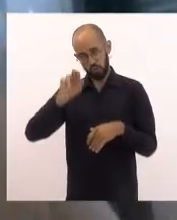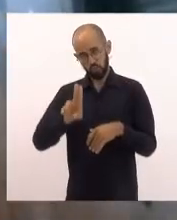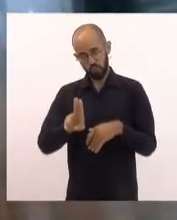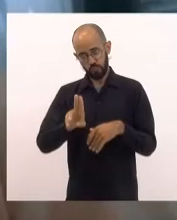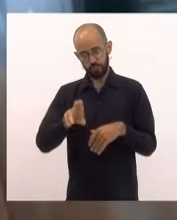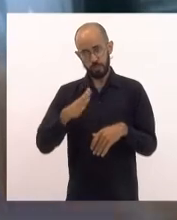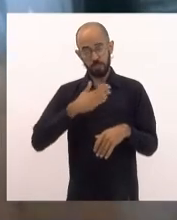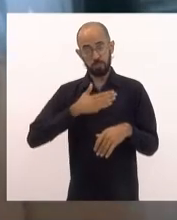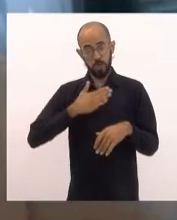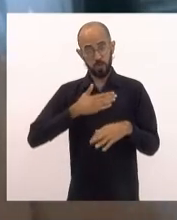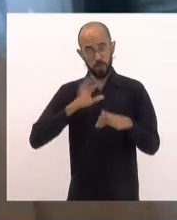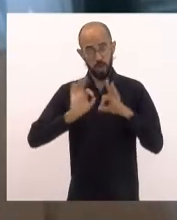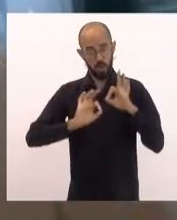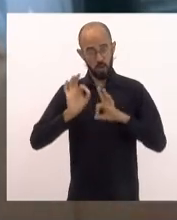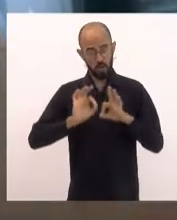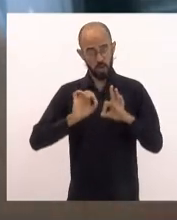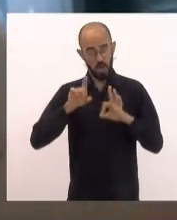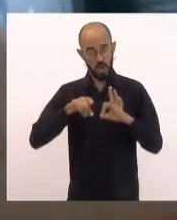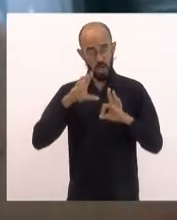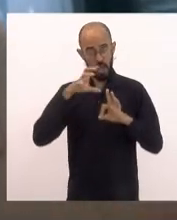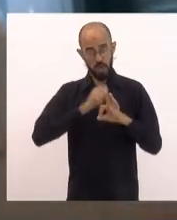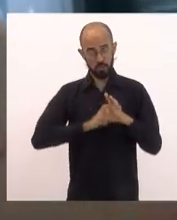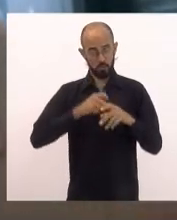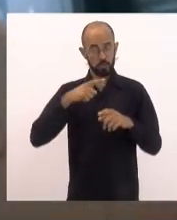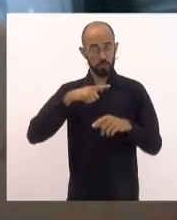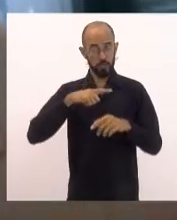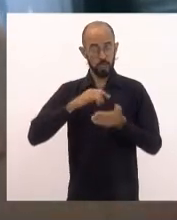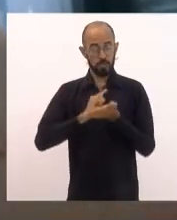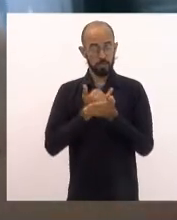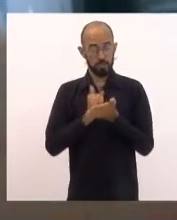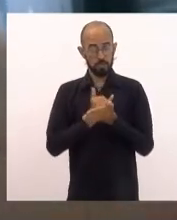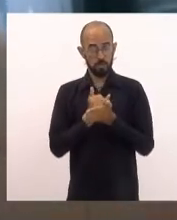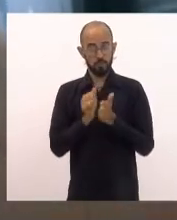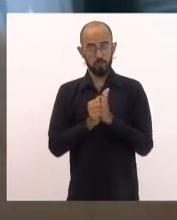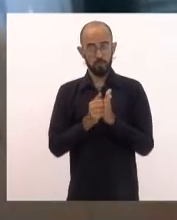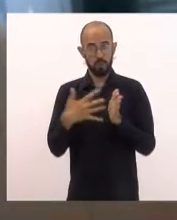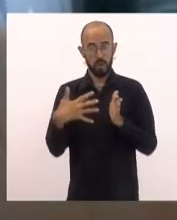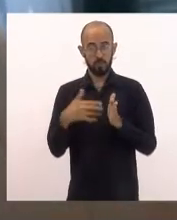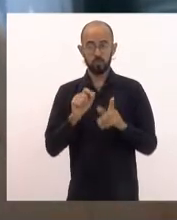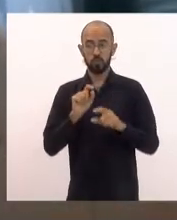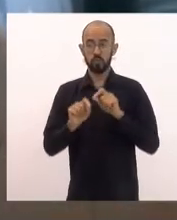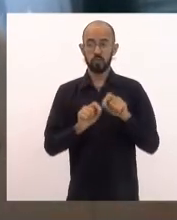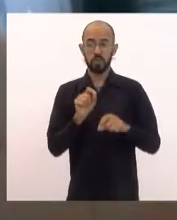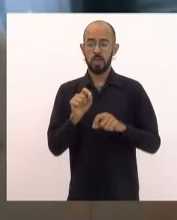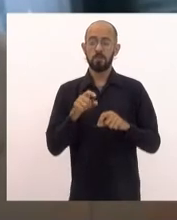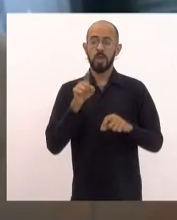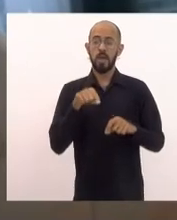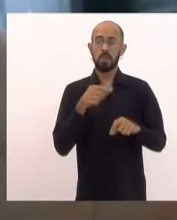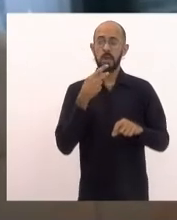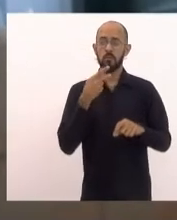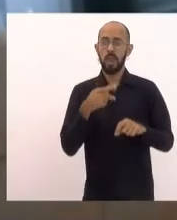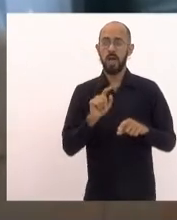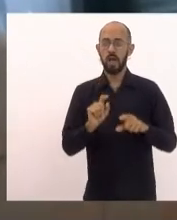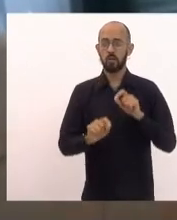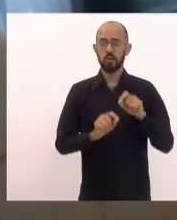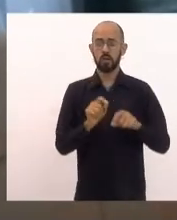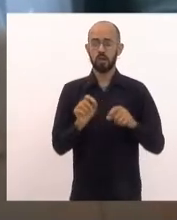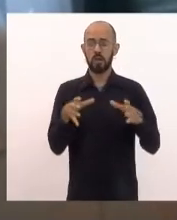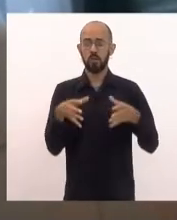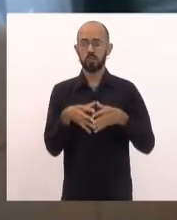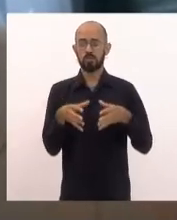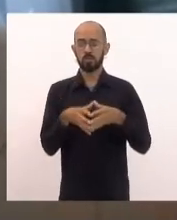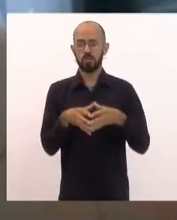pela ordem, é rápido, porque tem várias pessoas inscritas no expediente final, é para dizer que a Comissão de